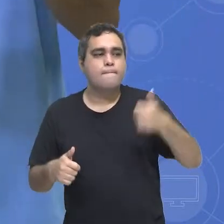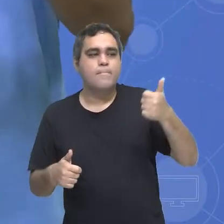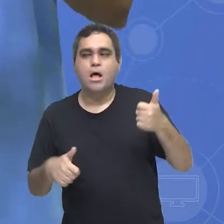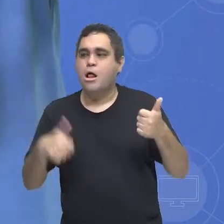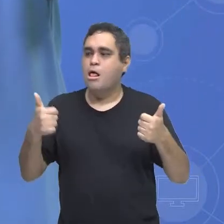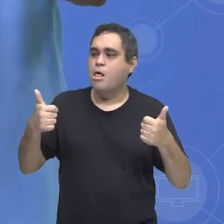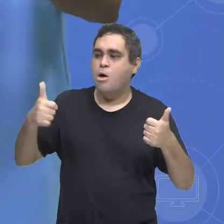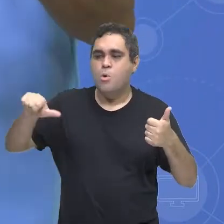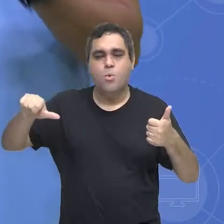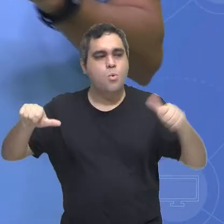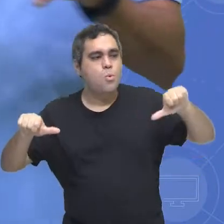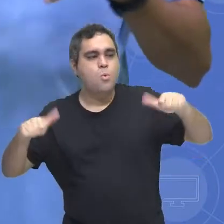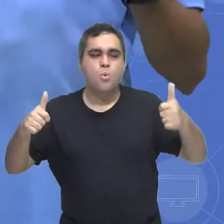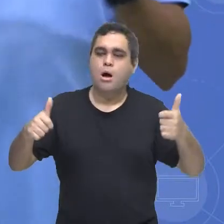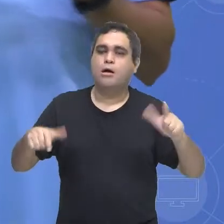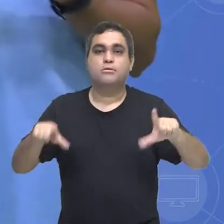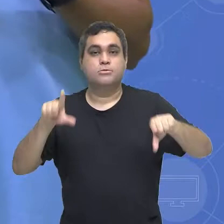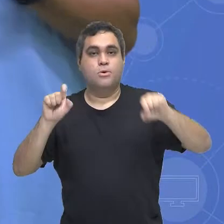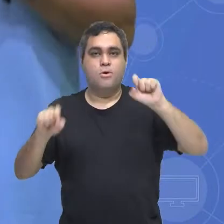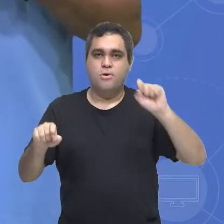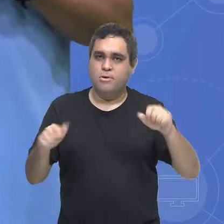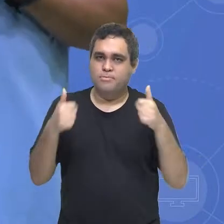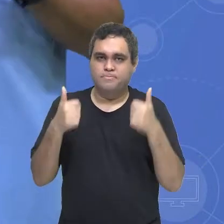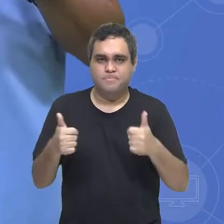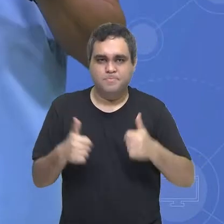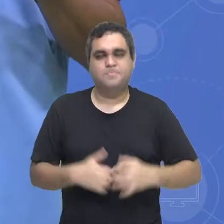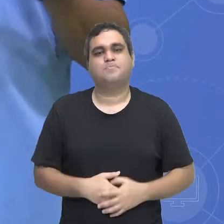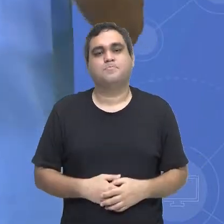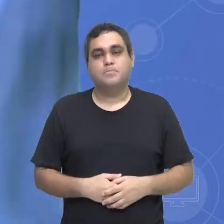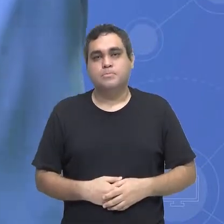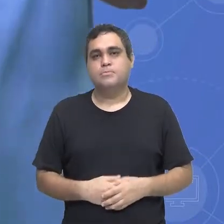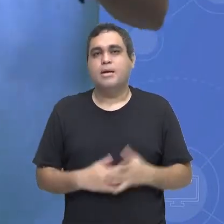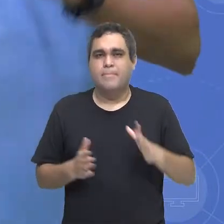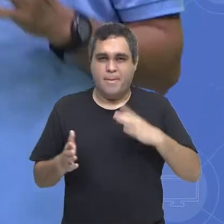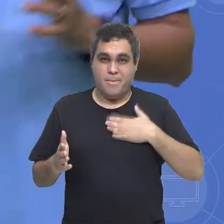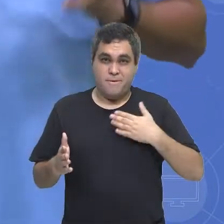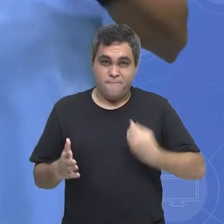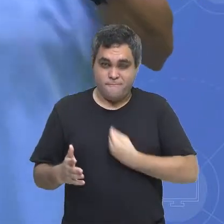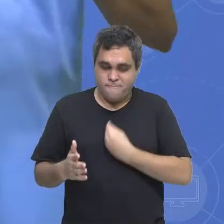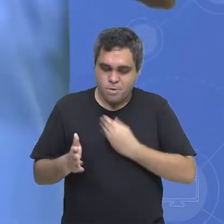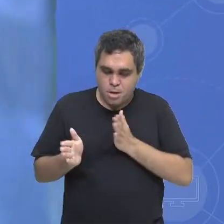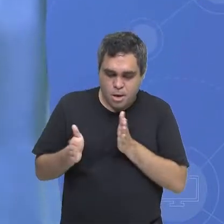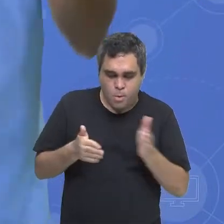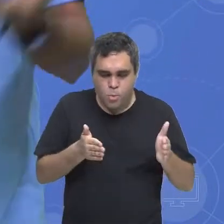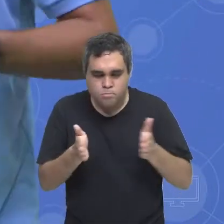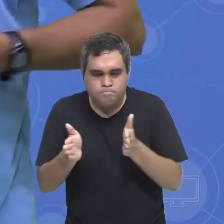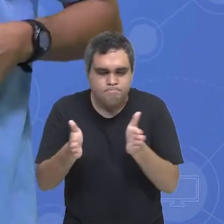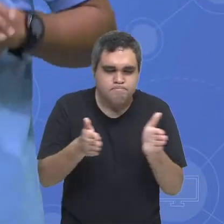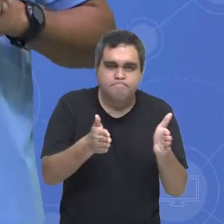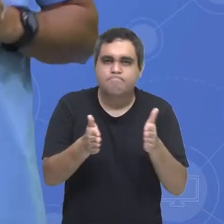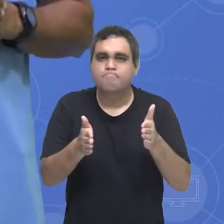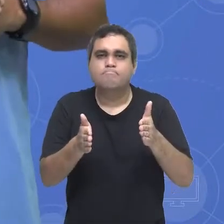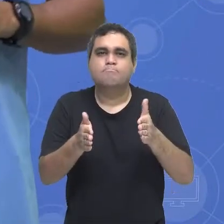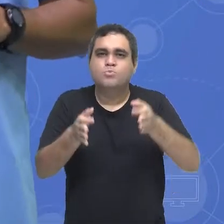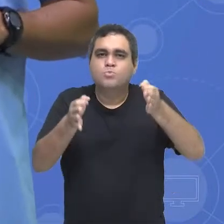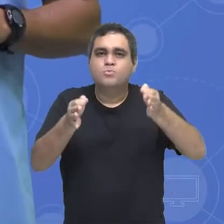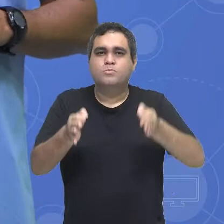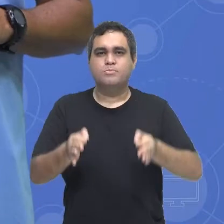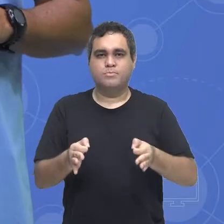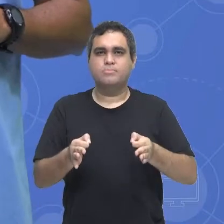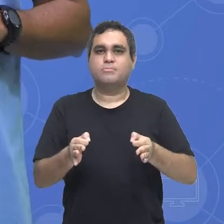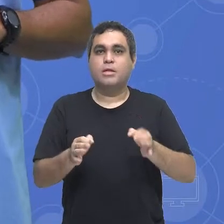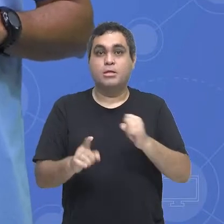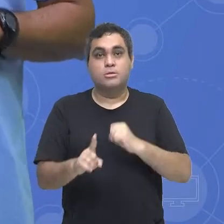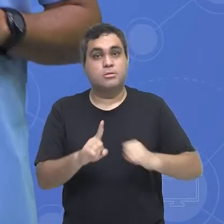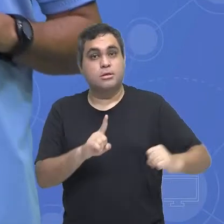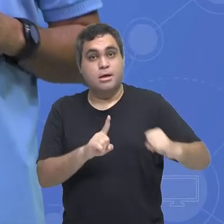conviver, para fazer um caminho nessa vida, um caminho mais próximo daquilo que seria o ideal de convivência dentro